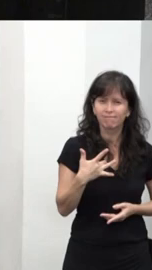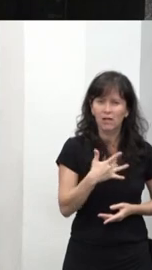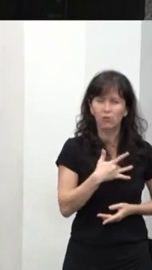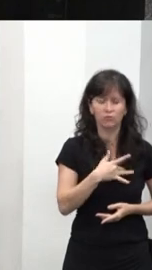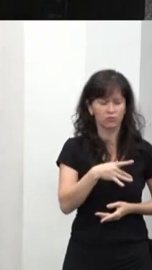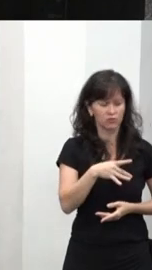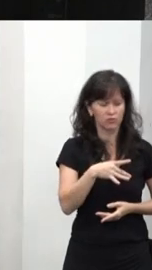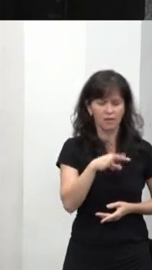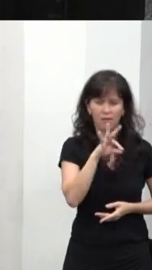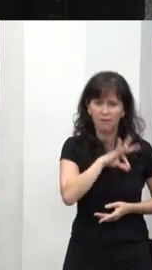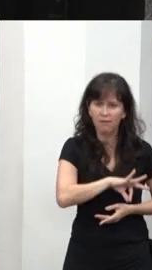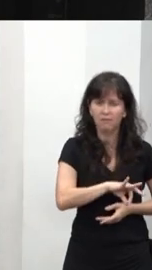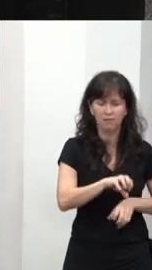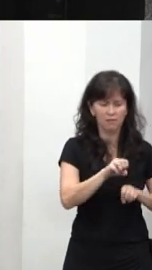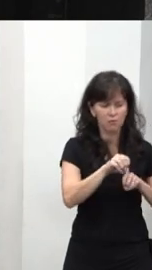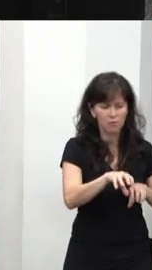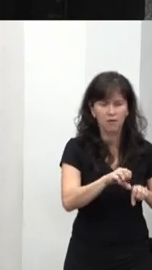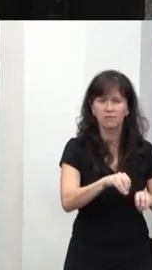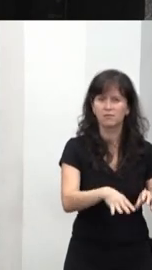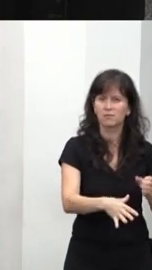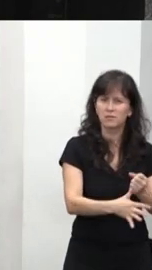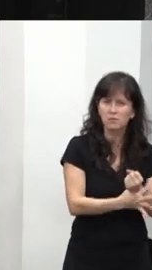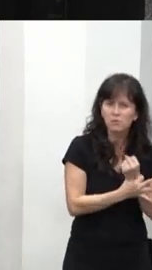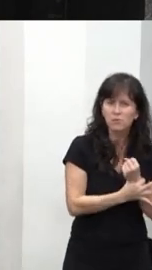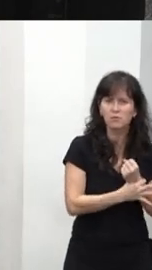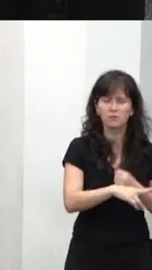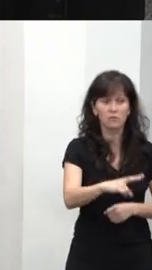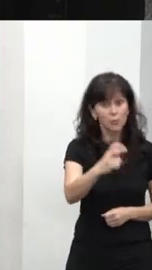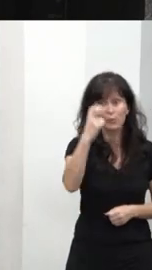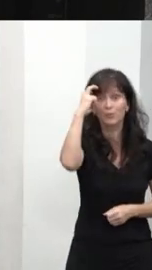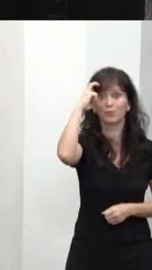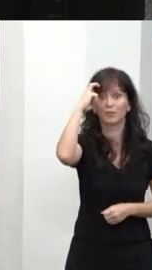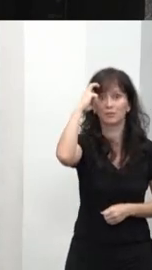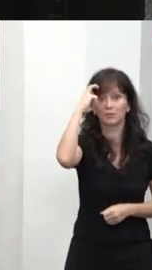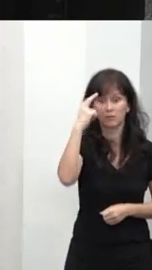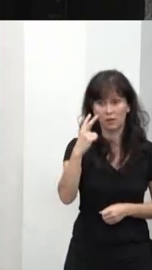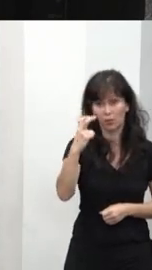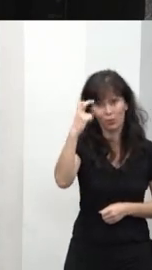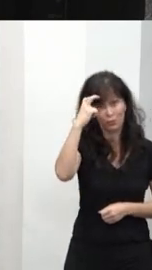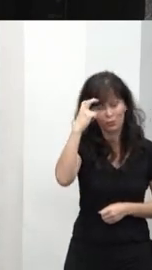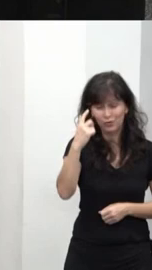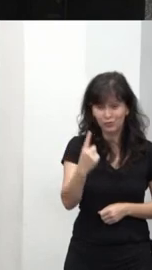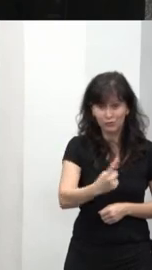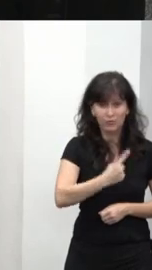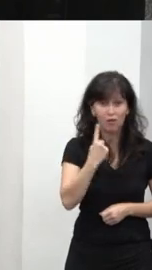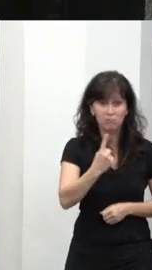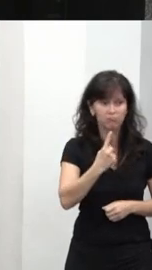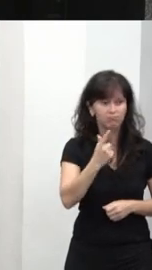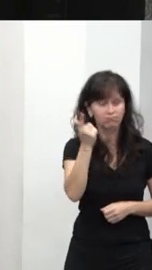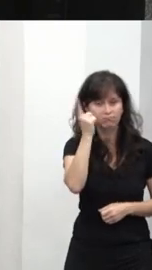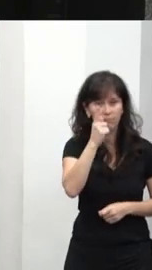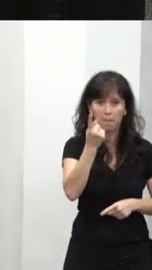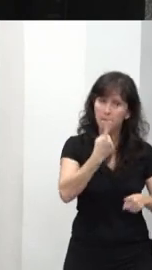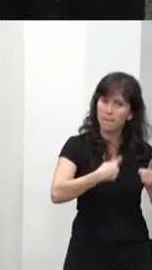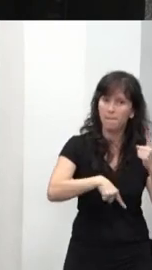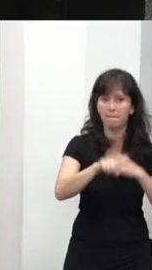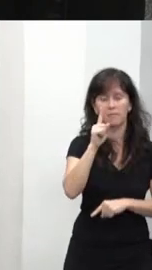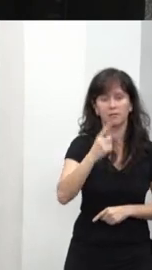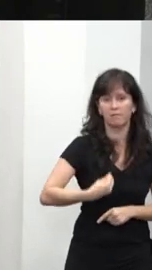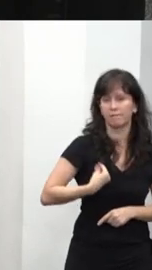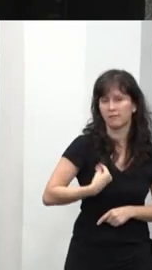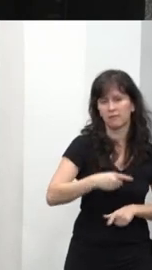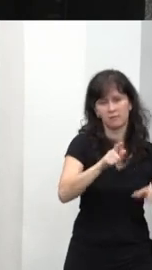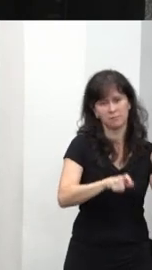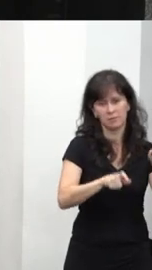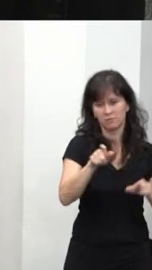gera segurança e gera cultura e a cultura sozinha transforma e revolucionar a vida das pessoas pessoal